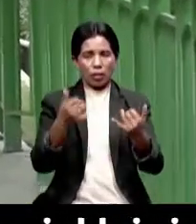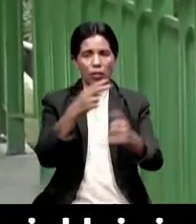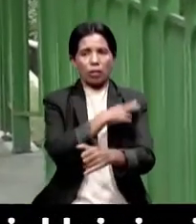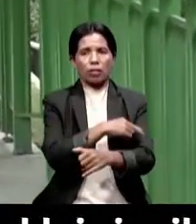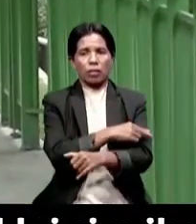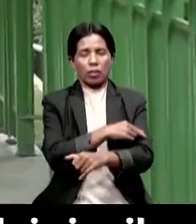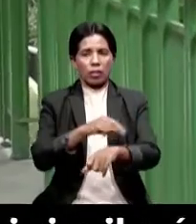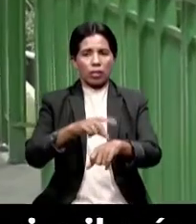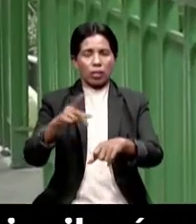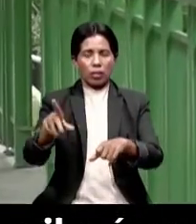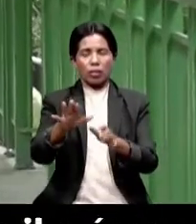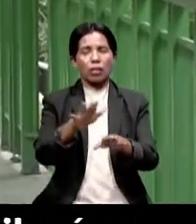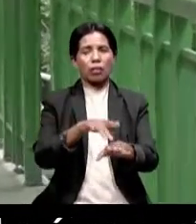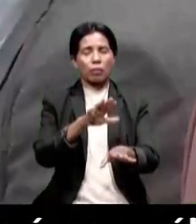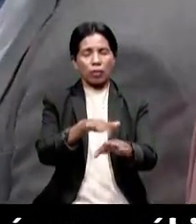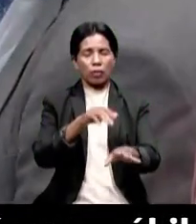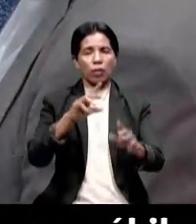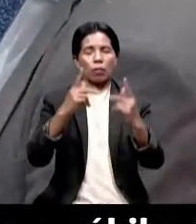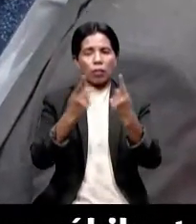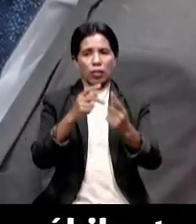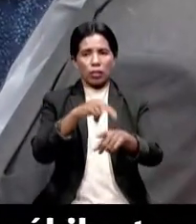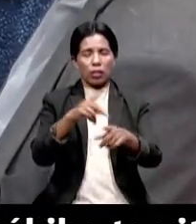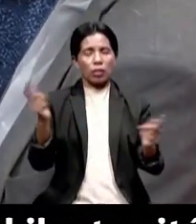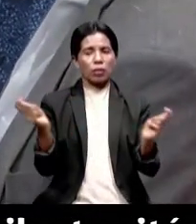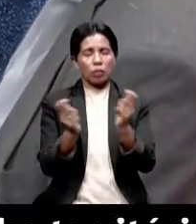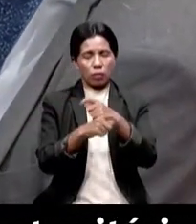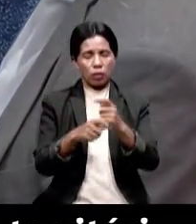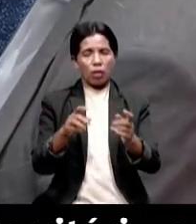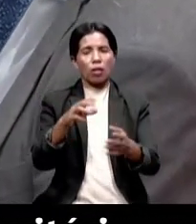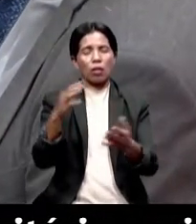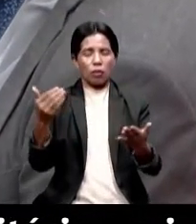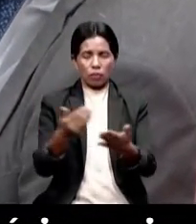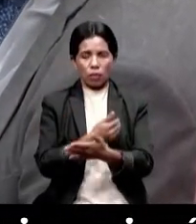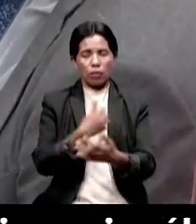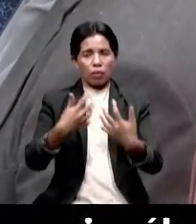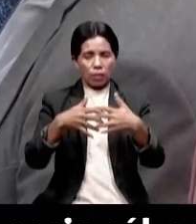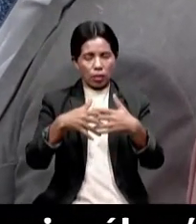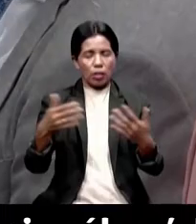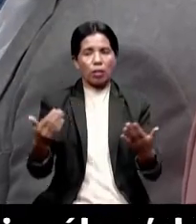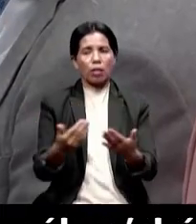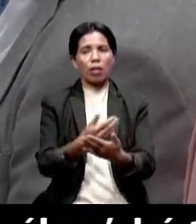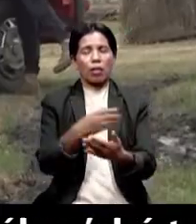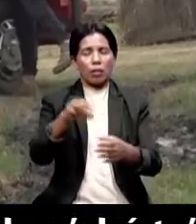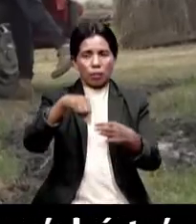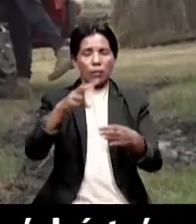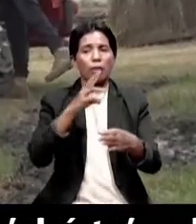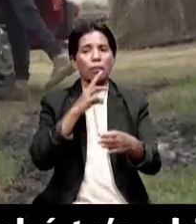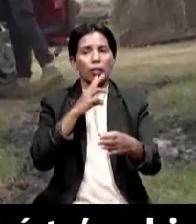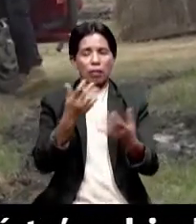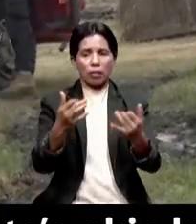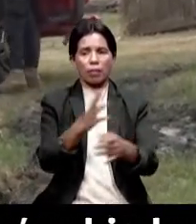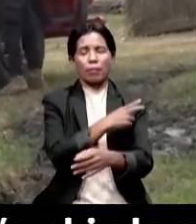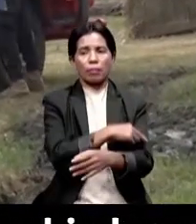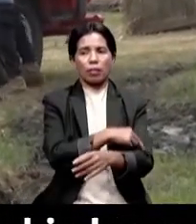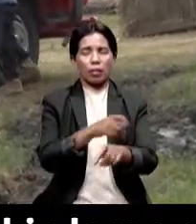hospital nacional contrato uma companhia nacional lida hori troca phone máquina bomba B ne beda da une avaria. No ne mos hospital nacional da dá um